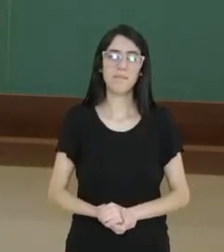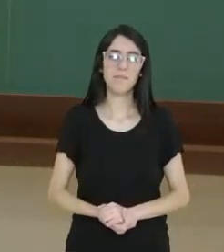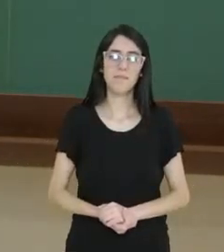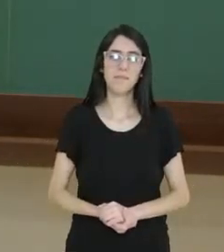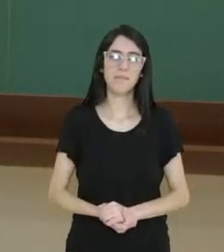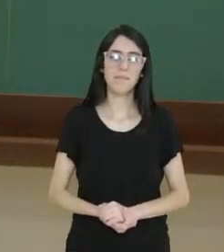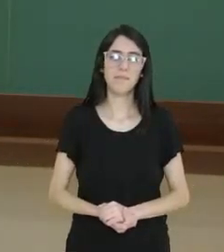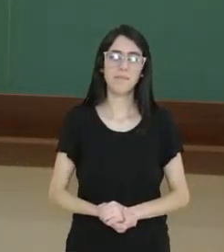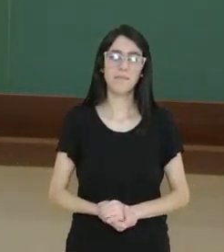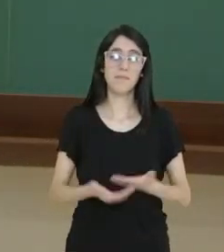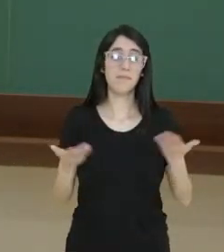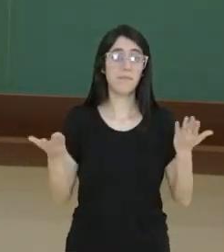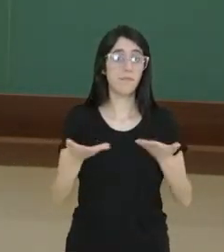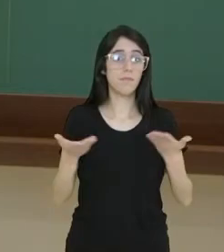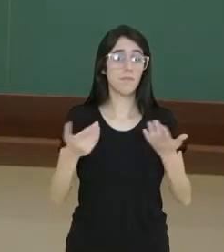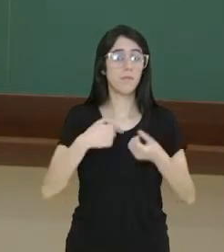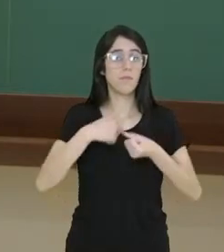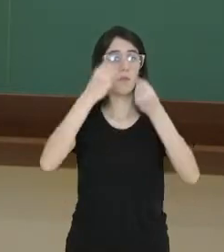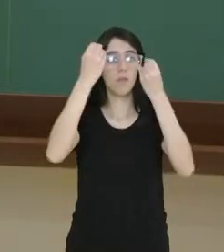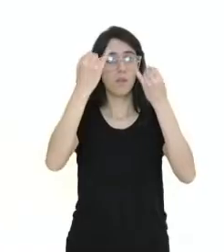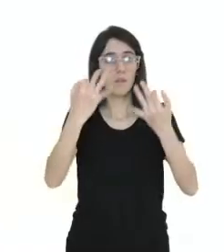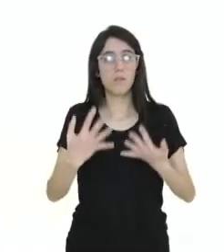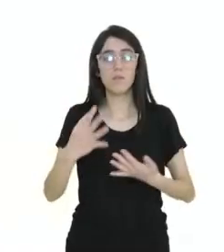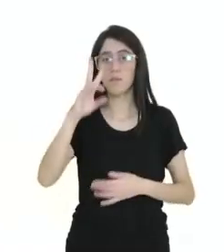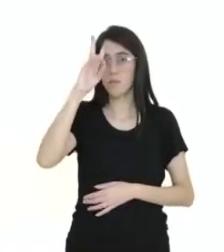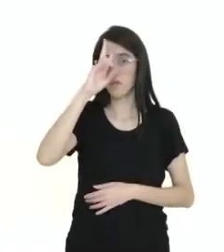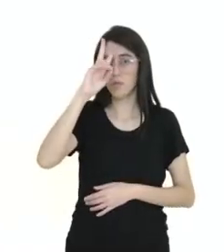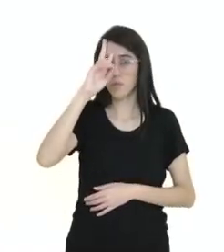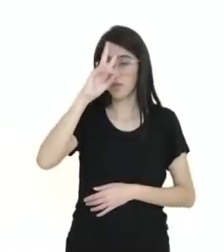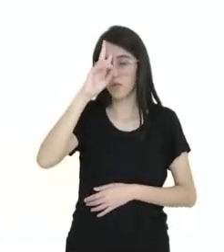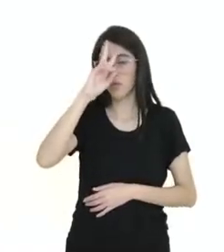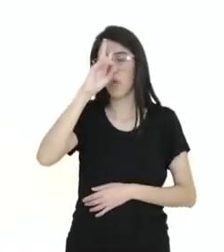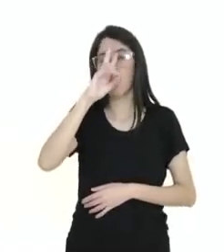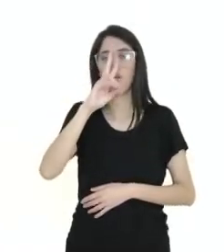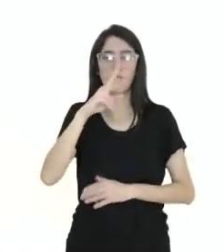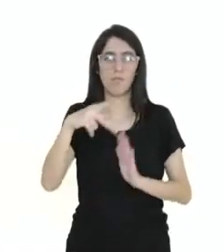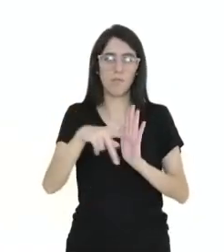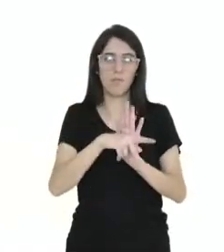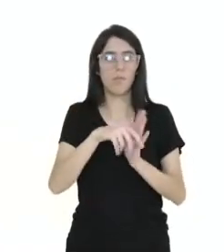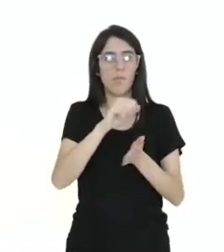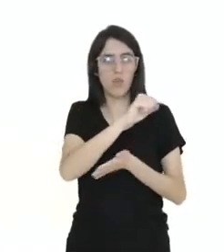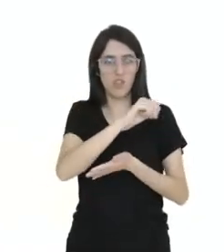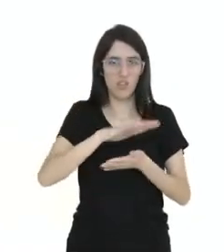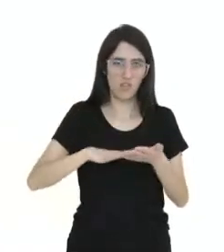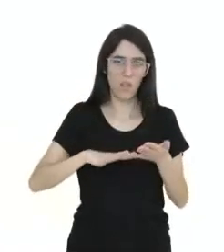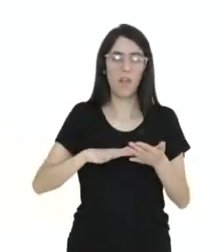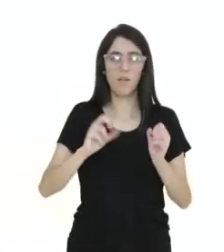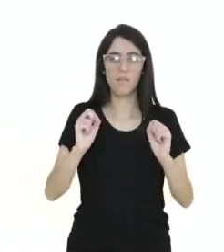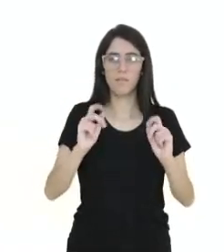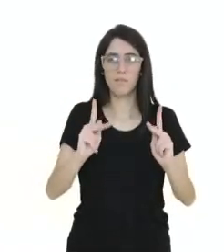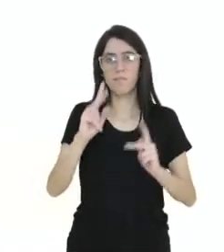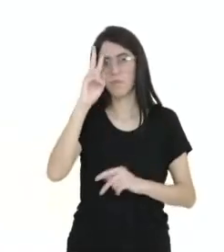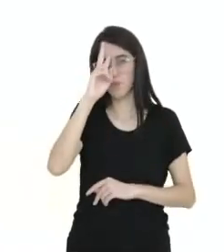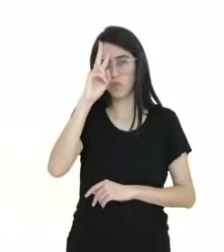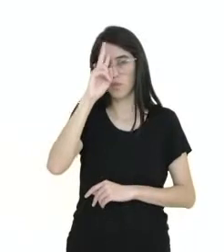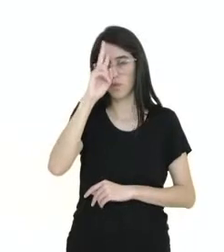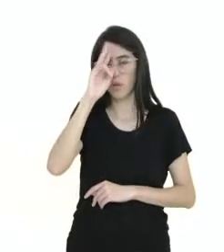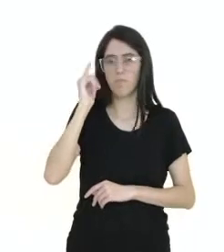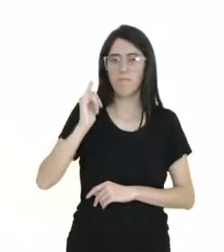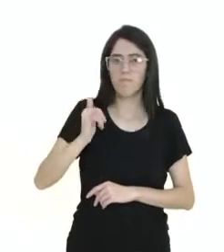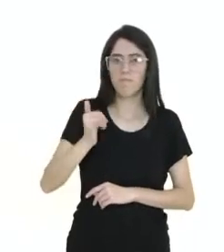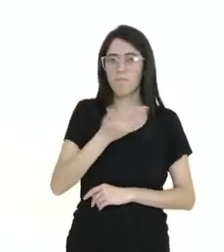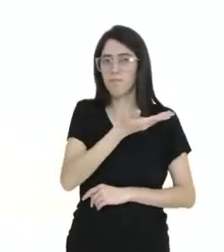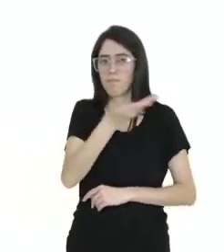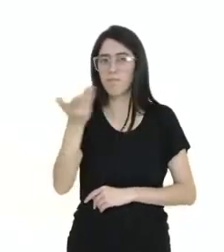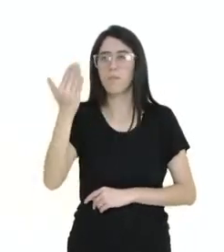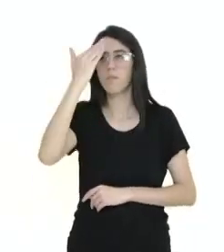Então agora nós vamos ler alguns trechos aí dentro da atividade, né? Trechos de um causo para podermos